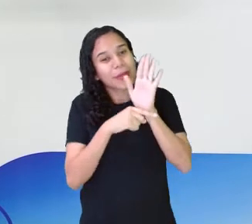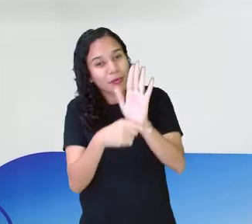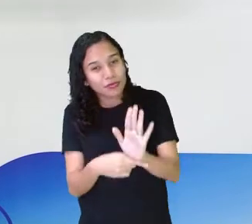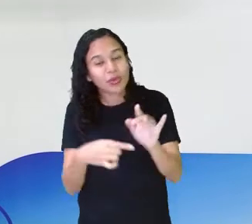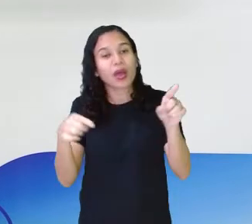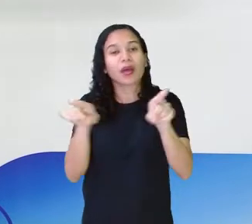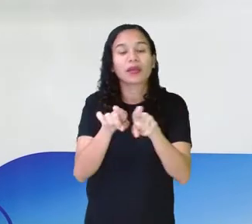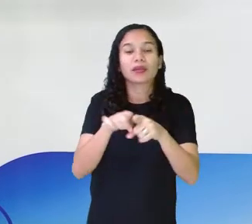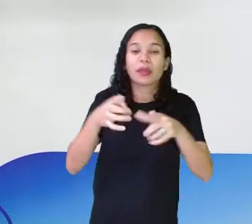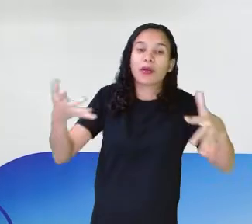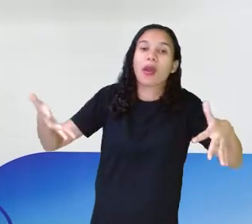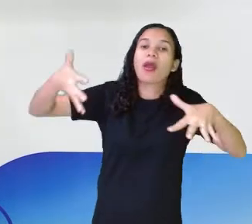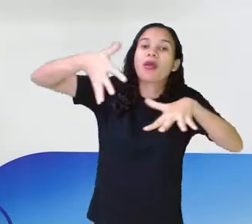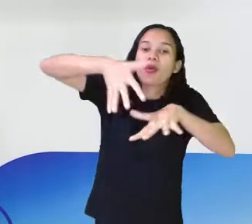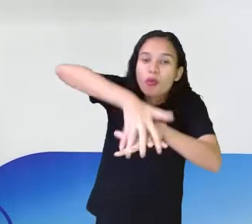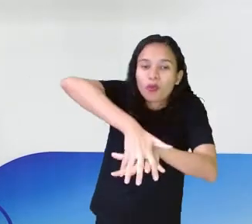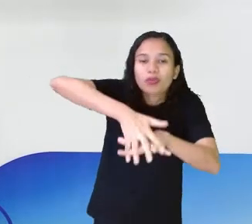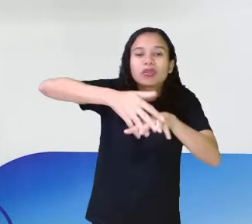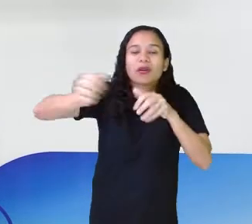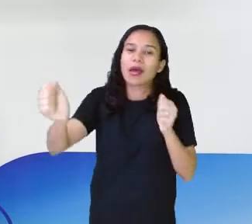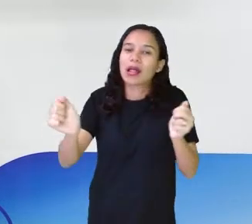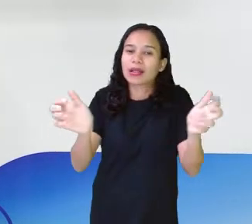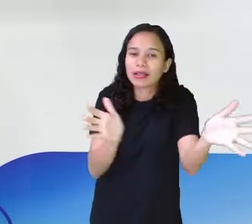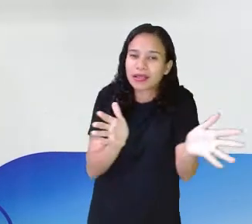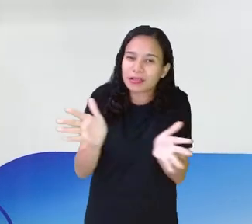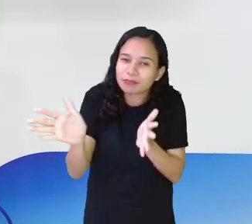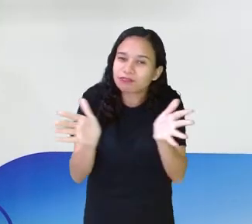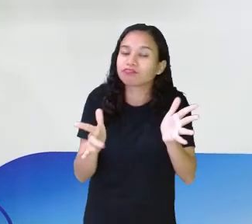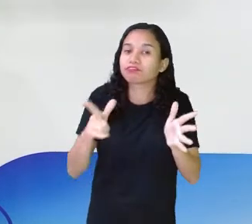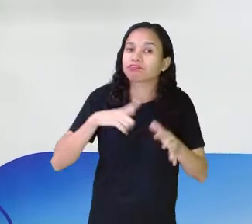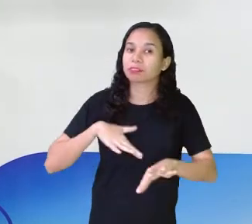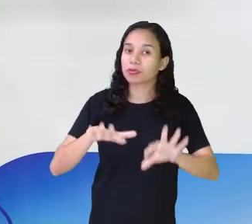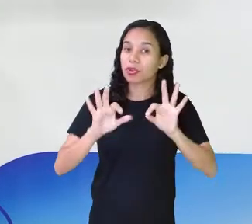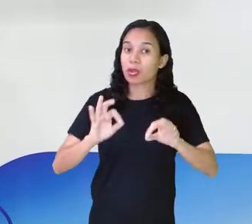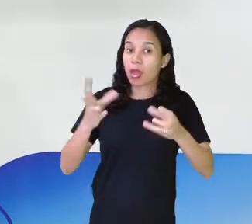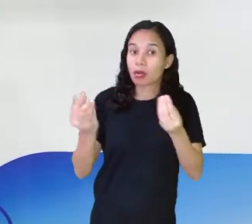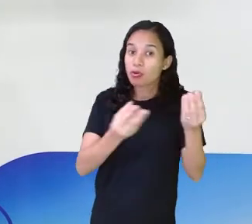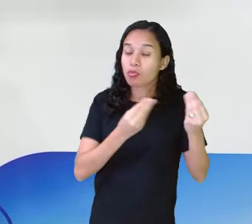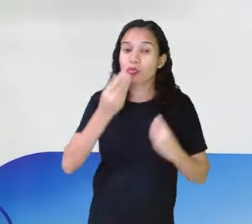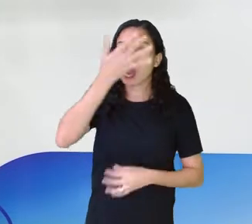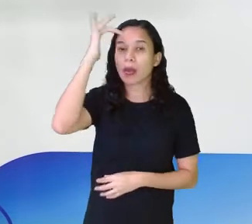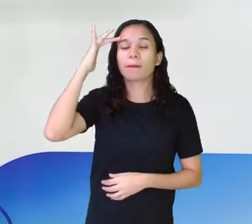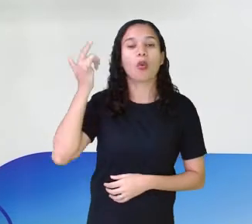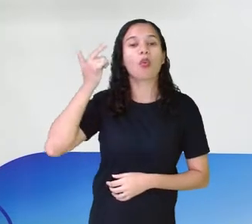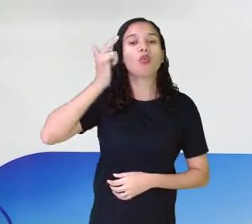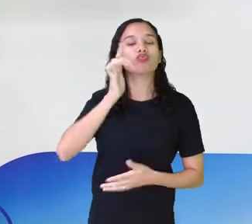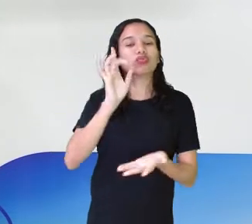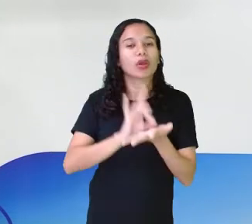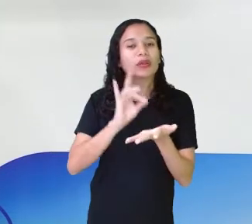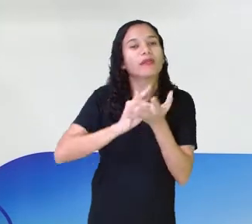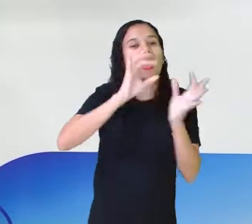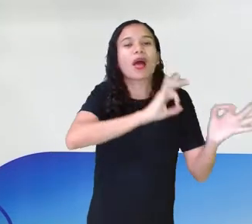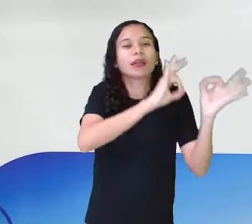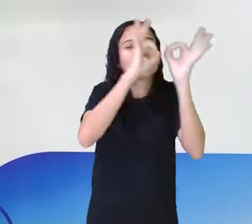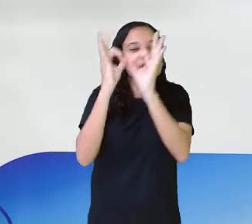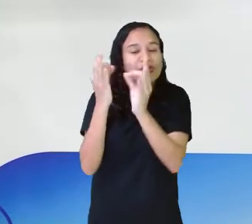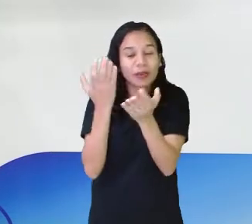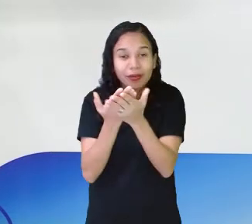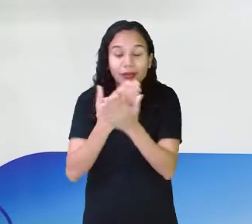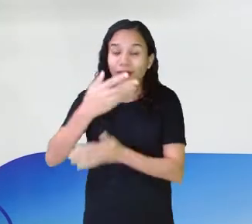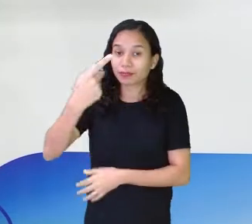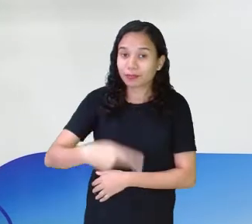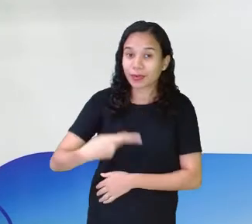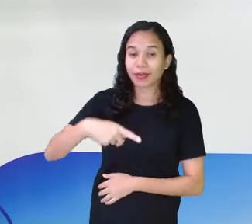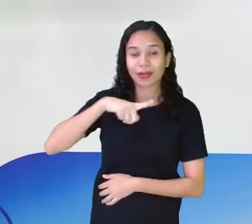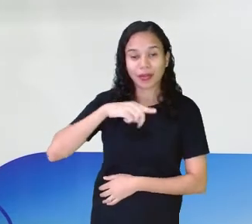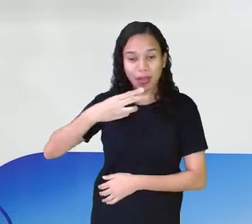com a inclusão, a acessibilidade, para garantir que mais pessoas consigam acompanhar as aulas do Educa